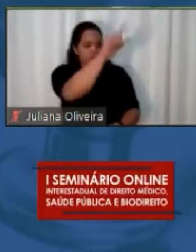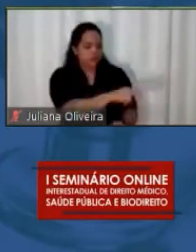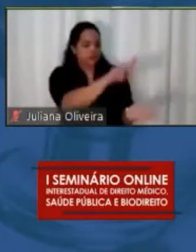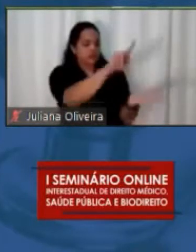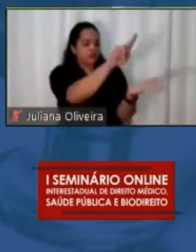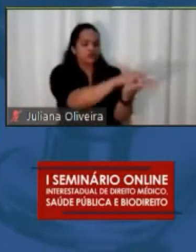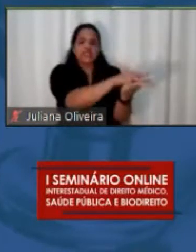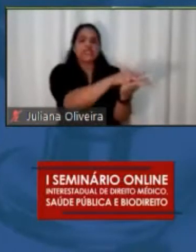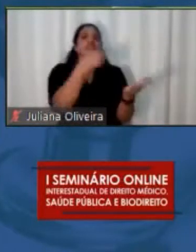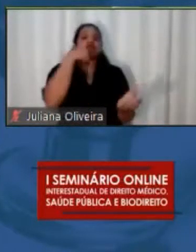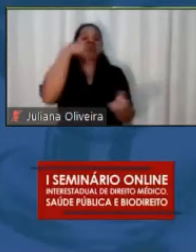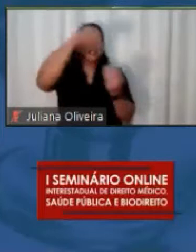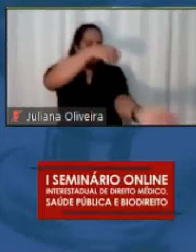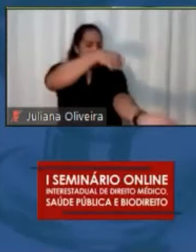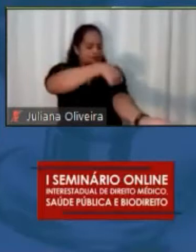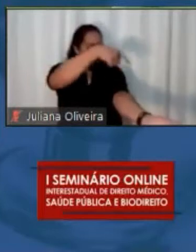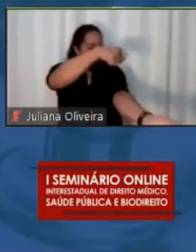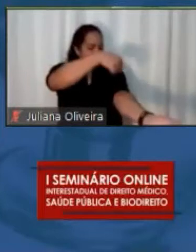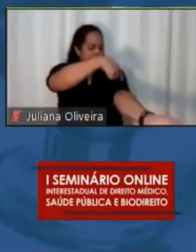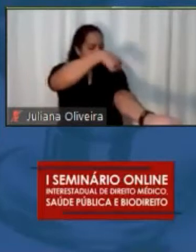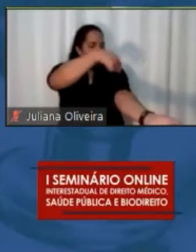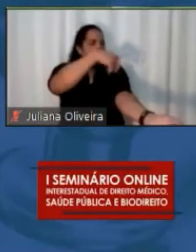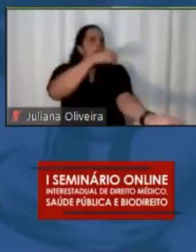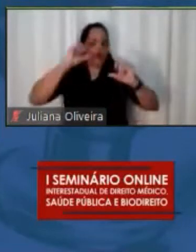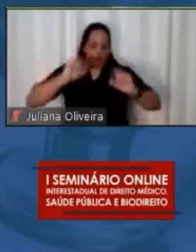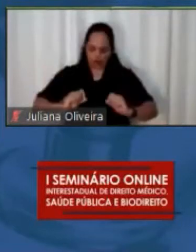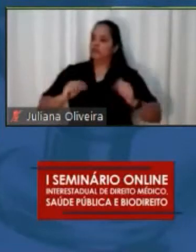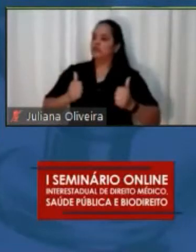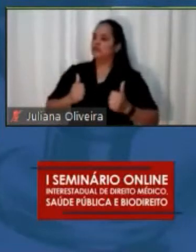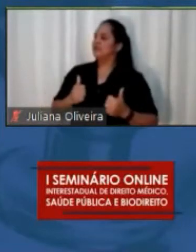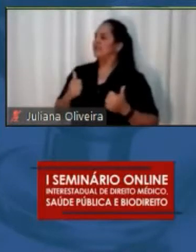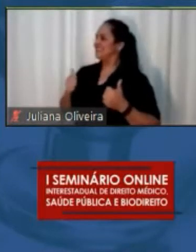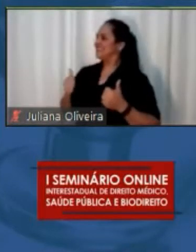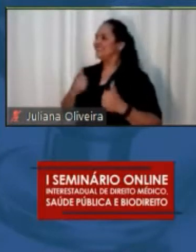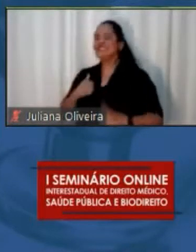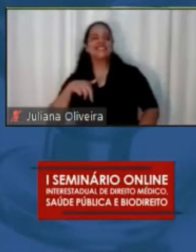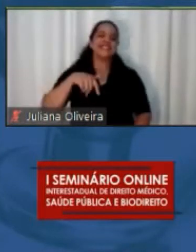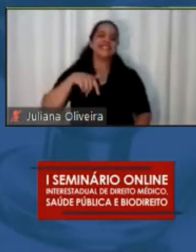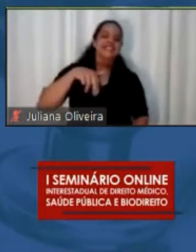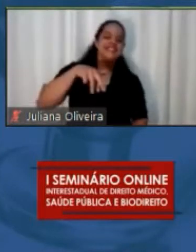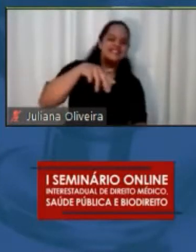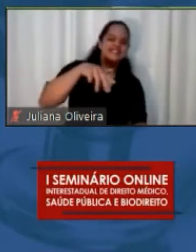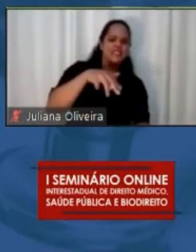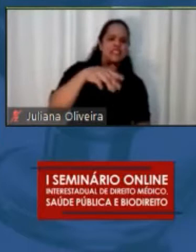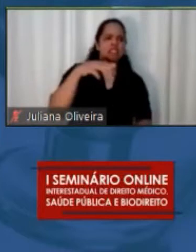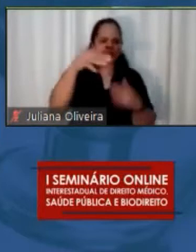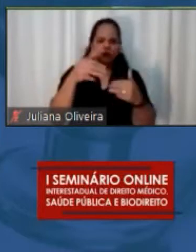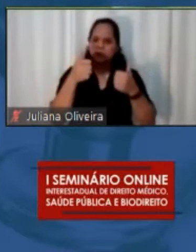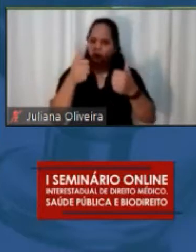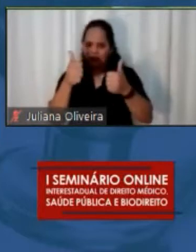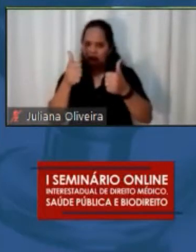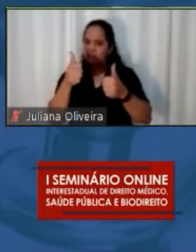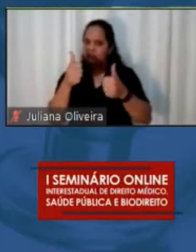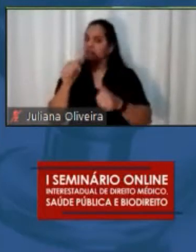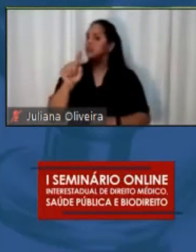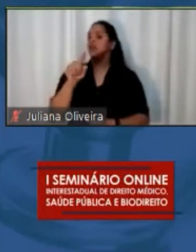do hospital não significa que ele está livre de risco. E isso é algo que deve ser levado em consideração. Será que a transfusão de sangue